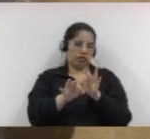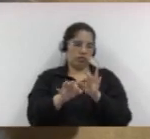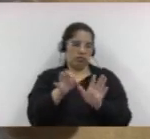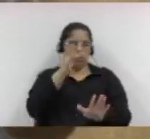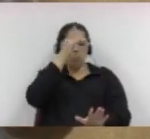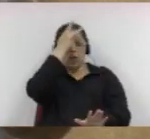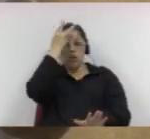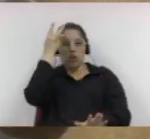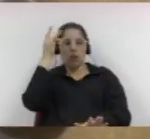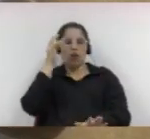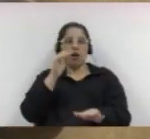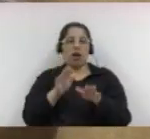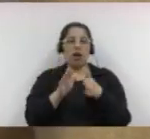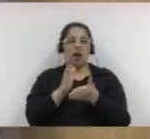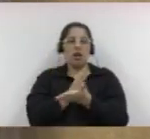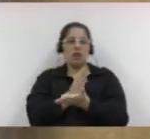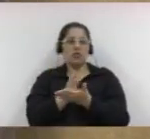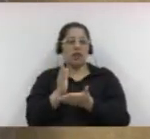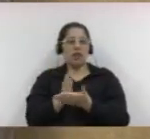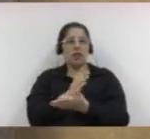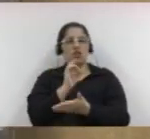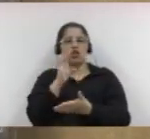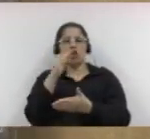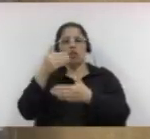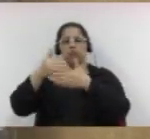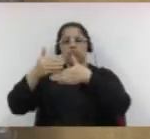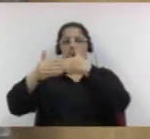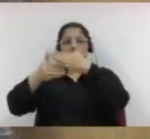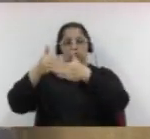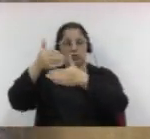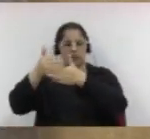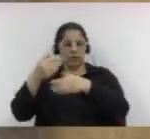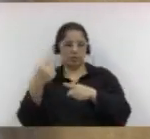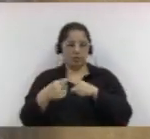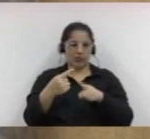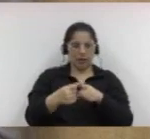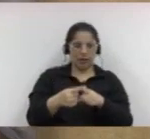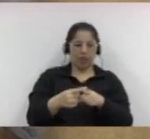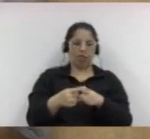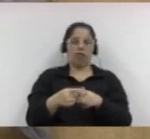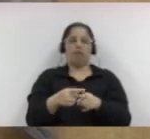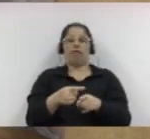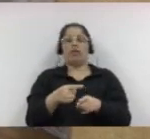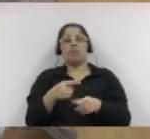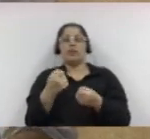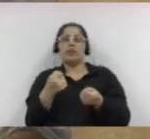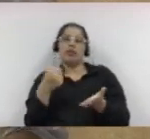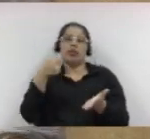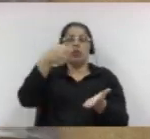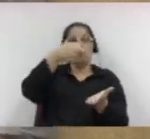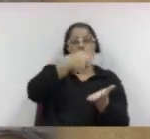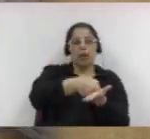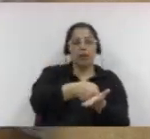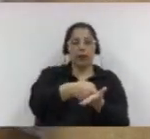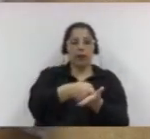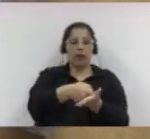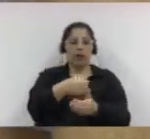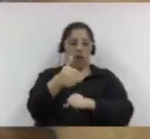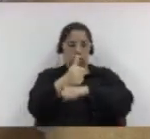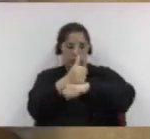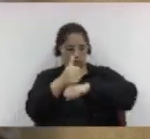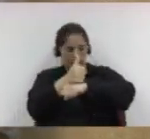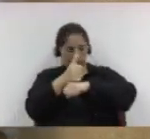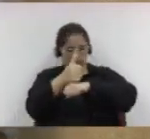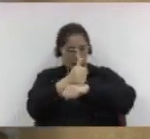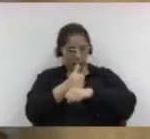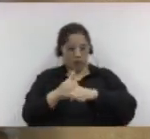a burocracia. É muito complexo você contratar um profissional, entrar com um projeto, demorar um tempo para aprovar e etc. O que